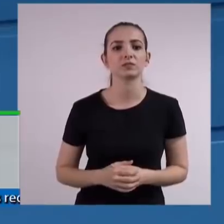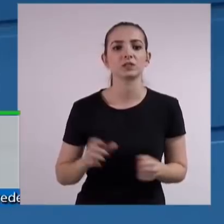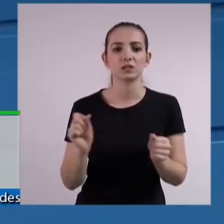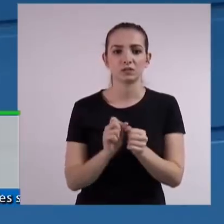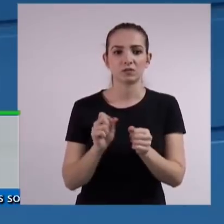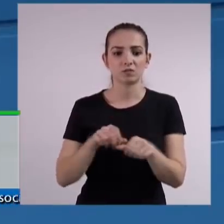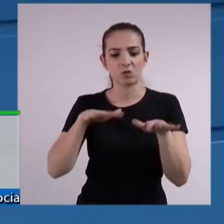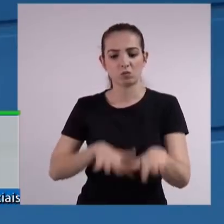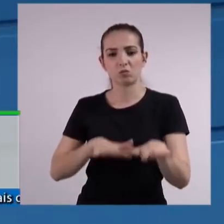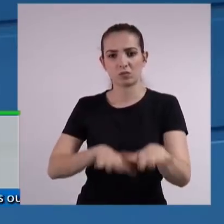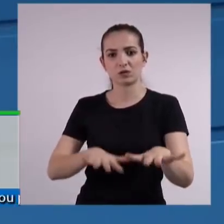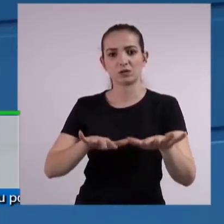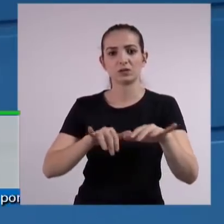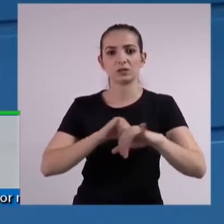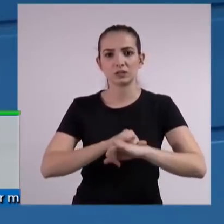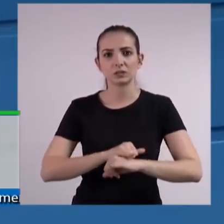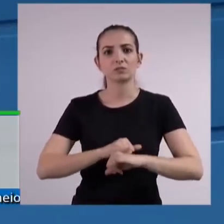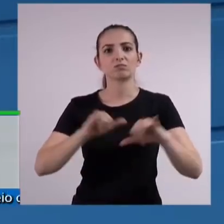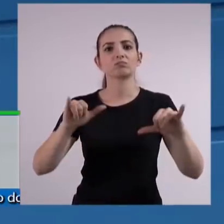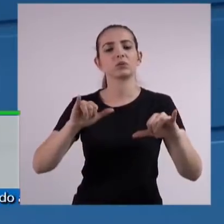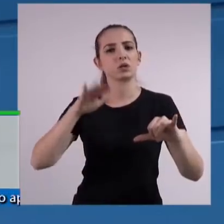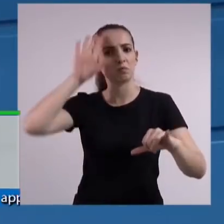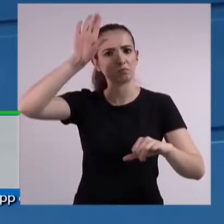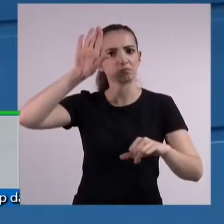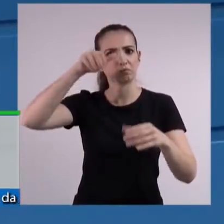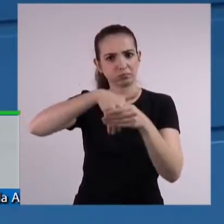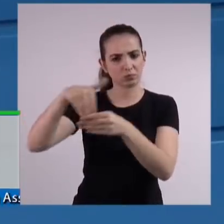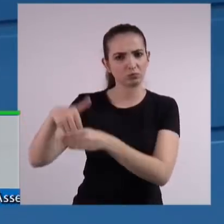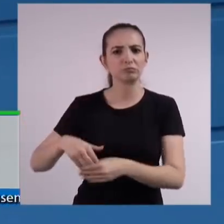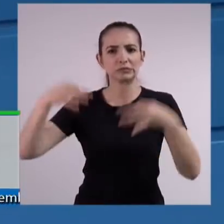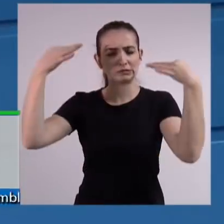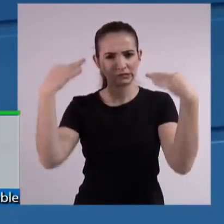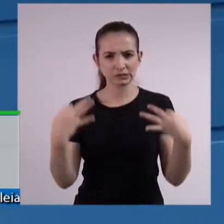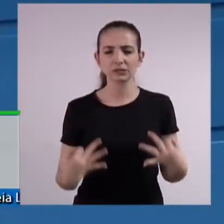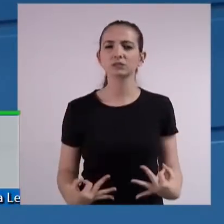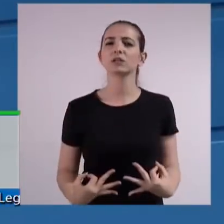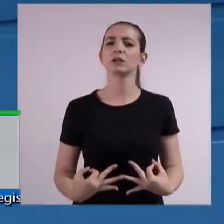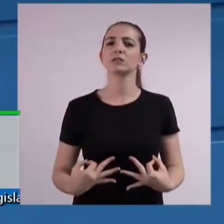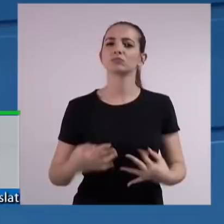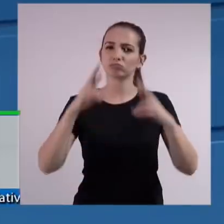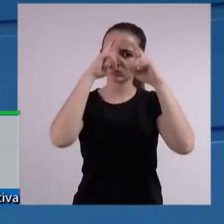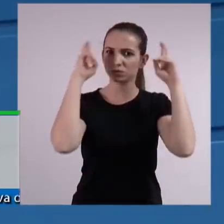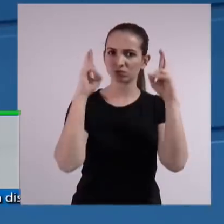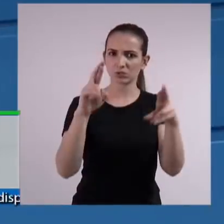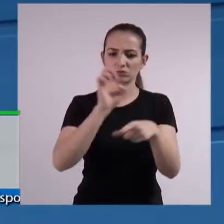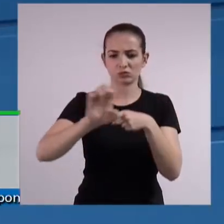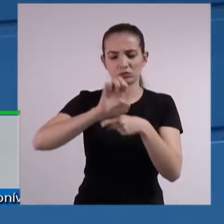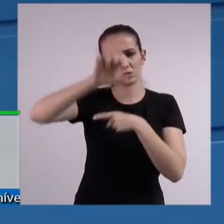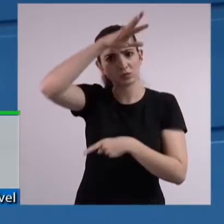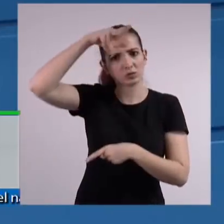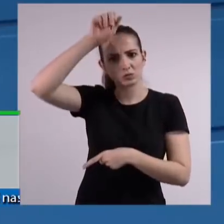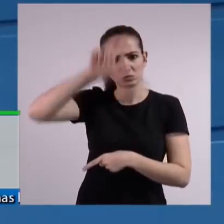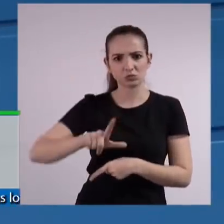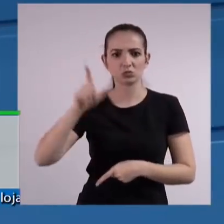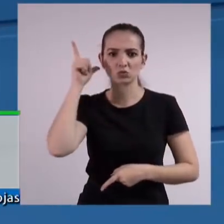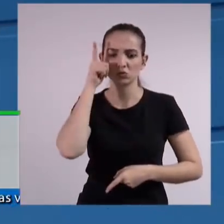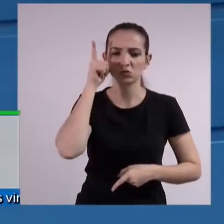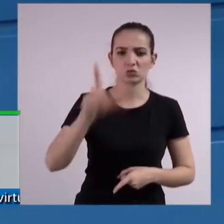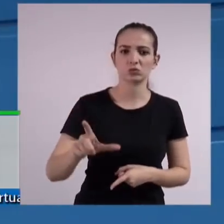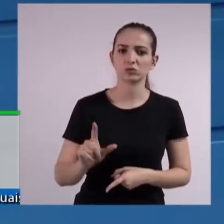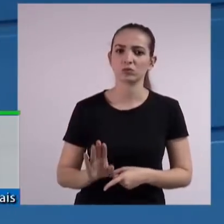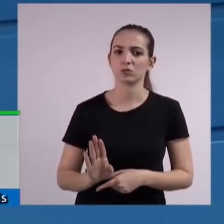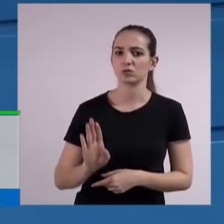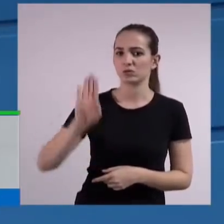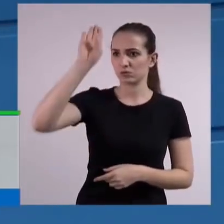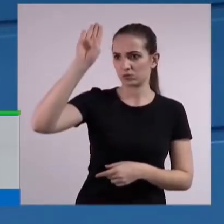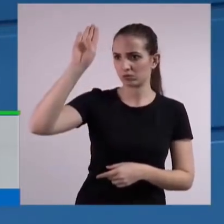uma campanha decente, uma campanha propositiva. Eu acho que o Estado de Mato Grosso do Sul ganha com a